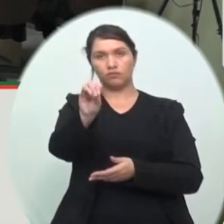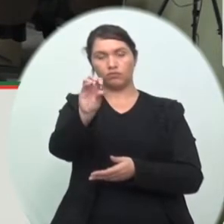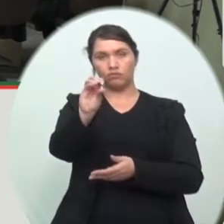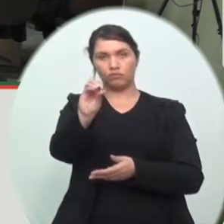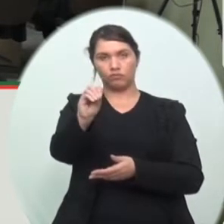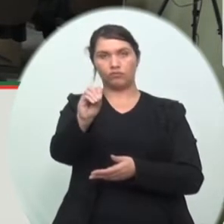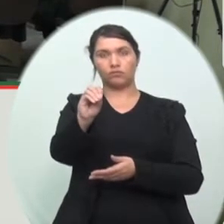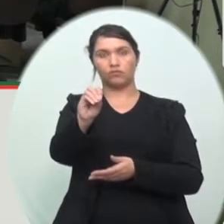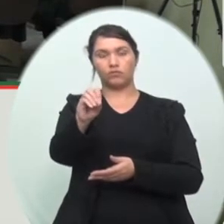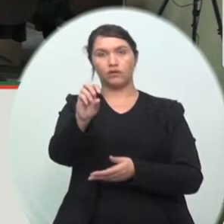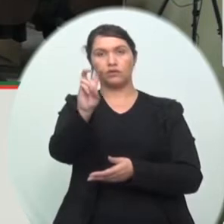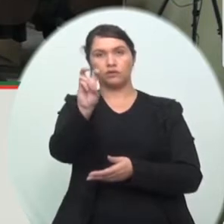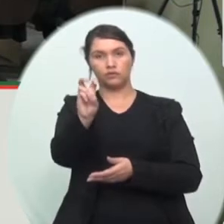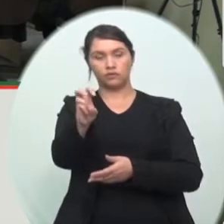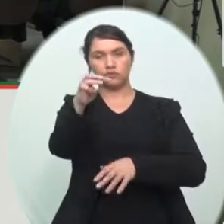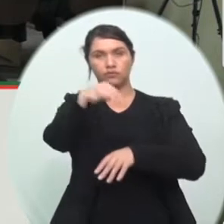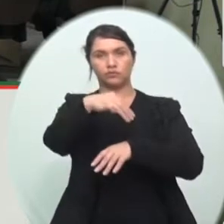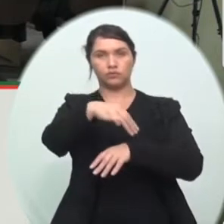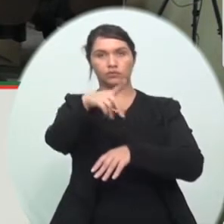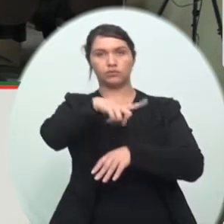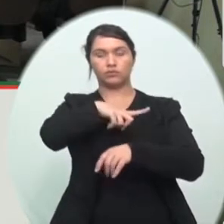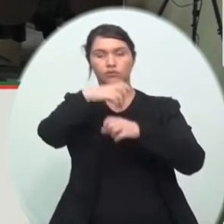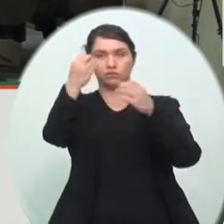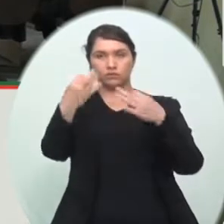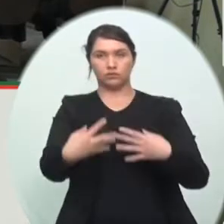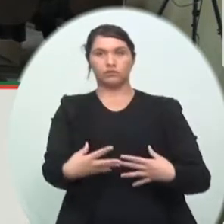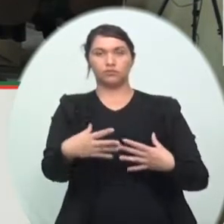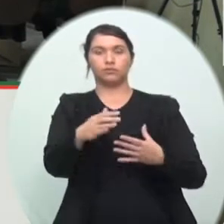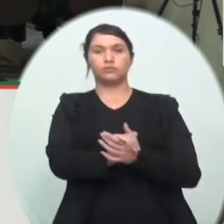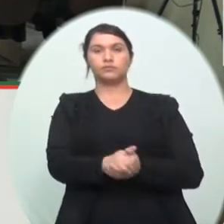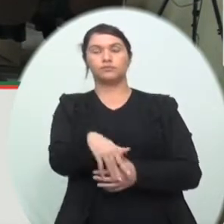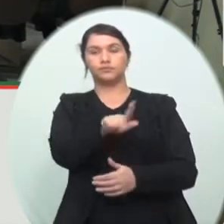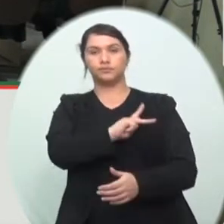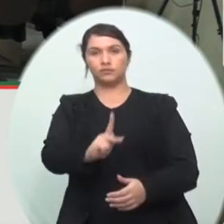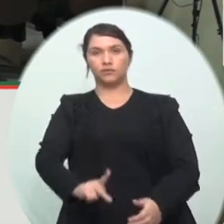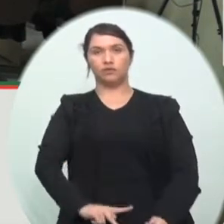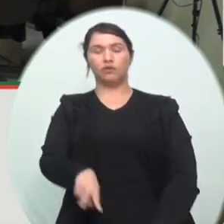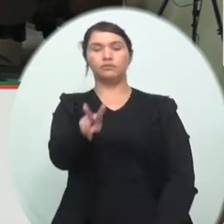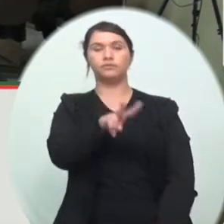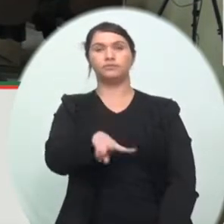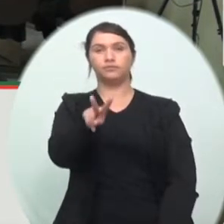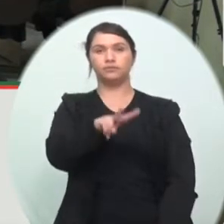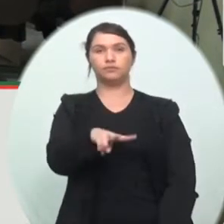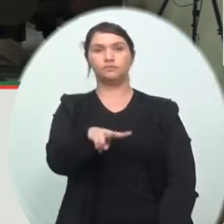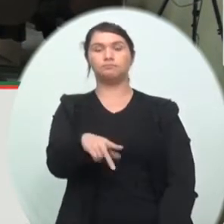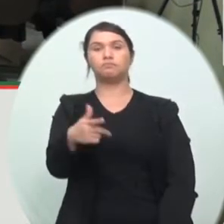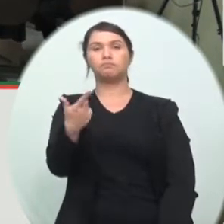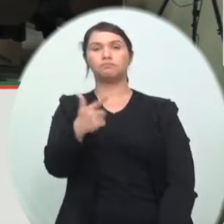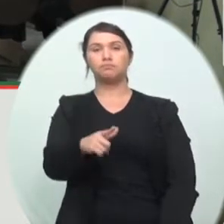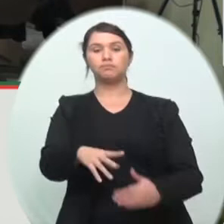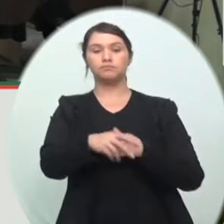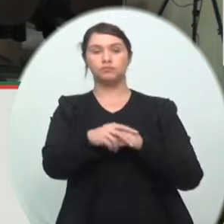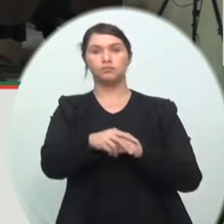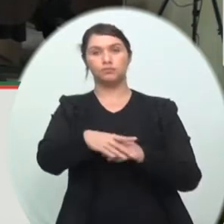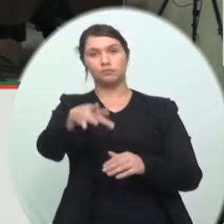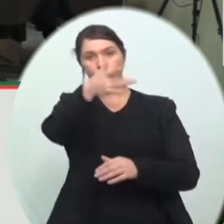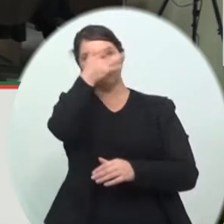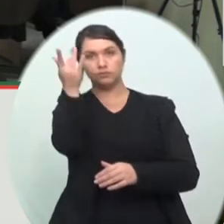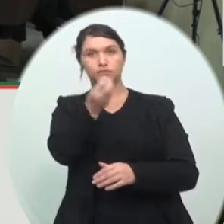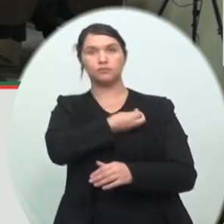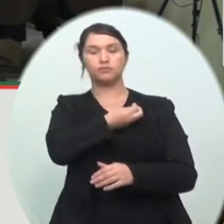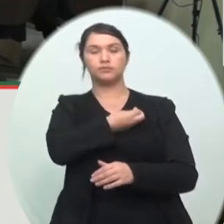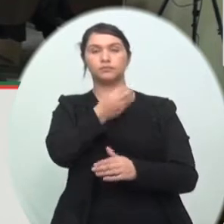Vossa Excelência dispõe de 5 minutos. Senhor presidente, vereadores, mais uma vez cumprimentar o público presente. Senhor